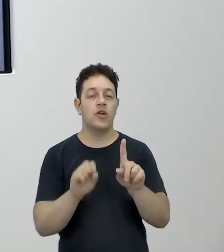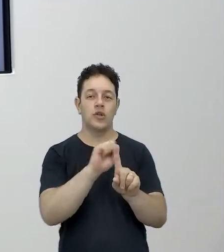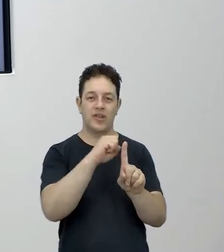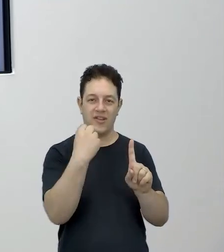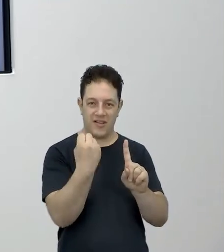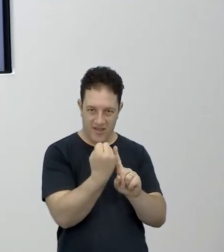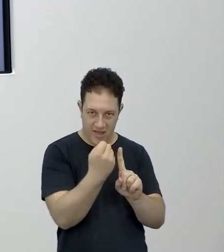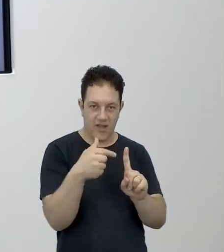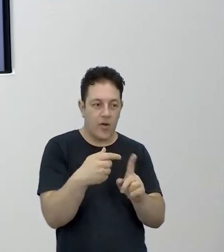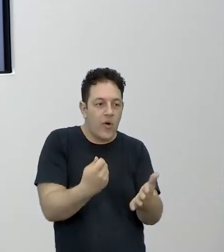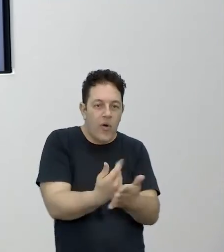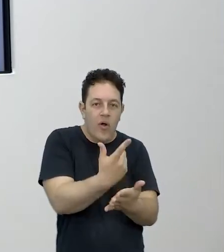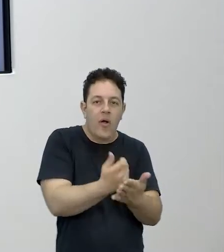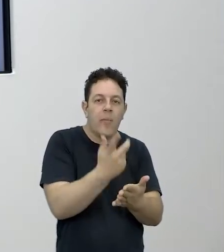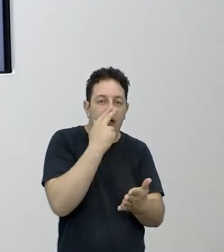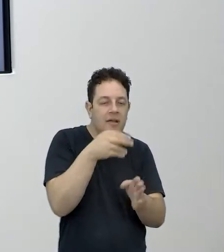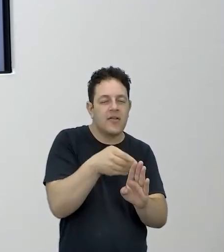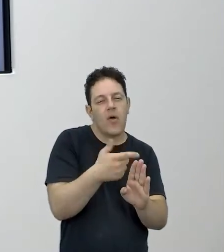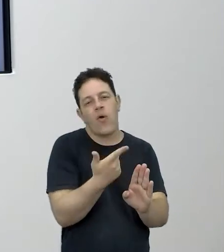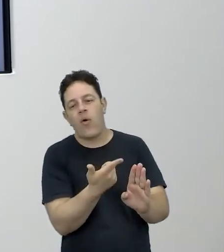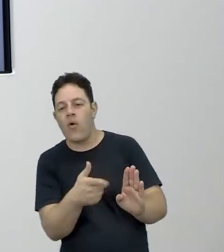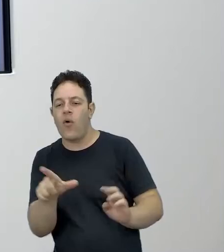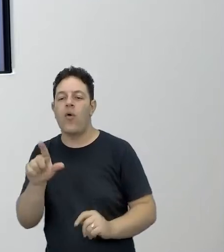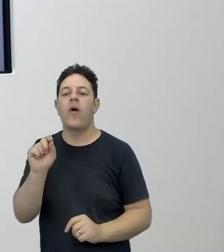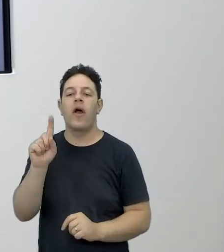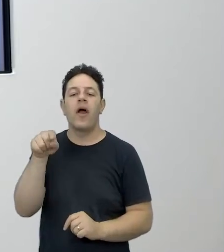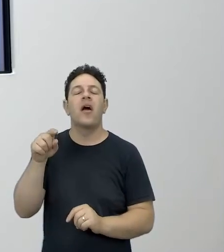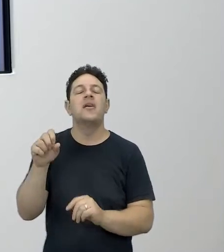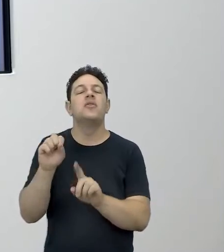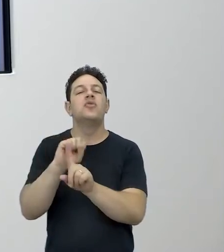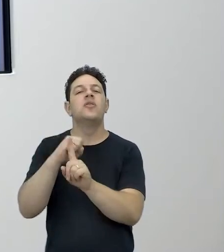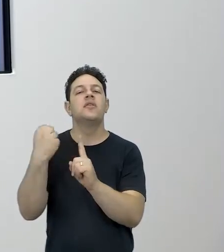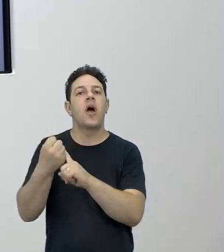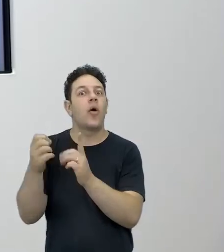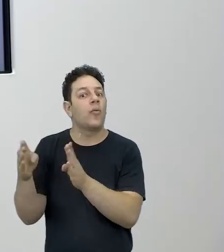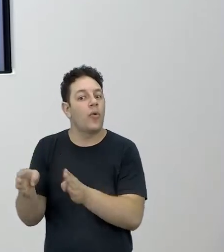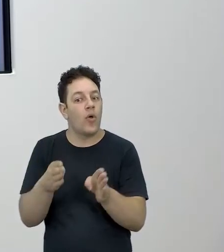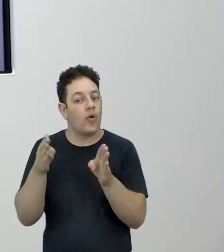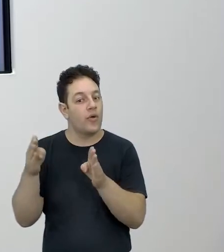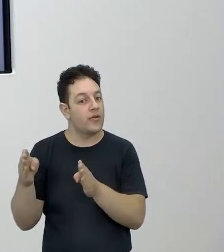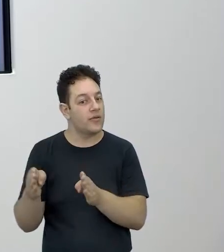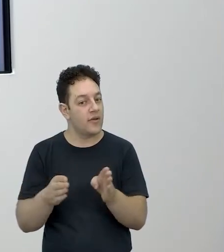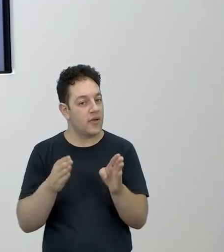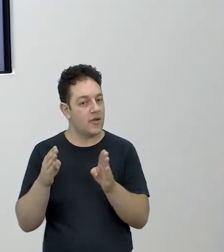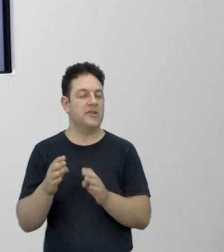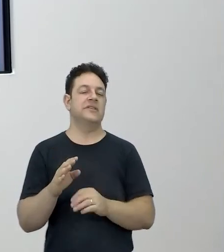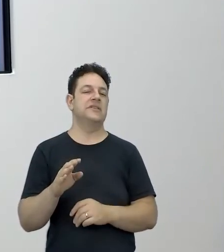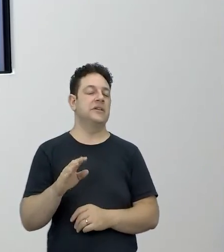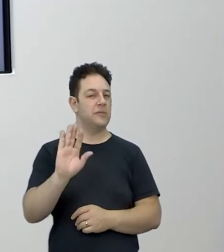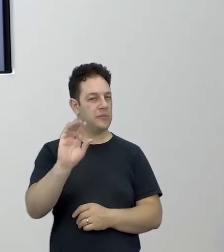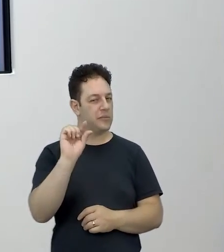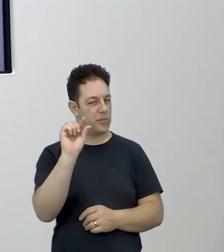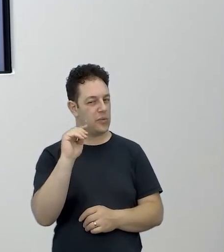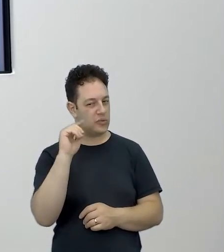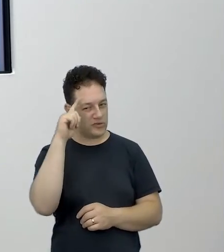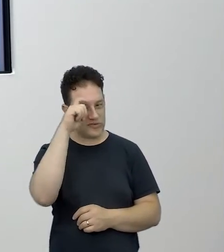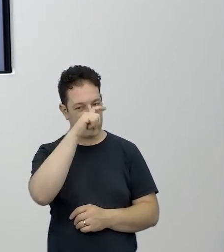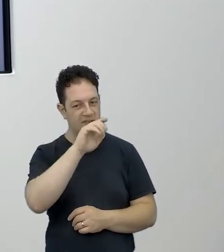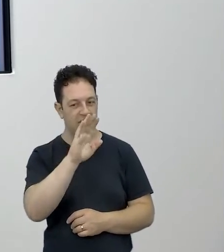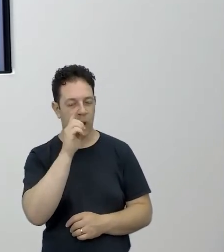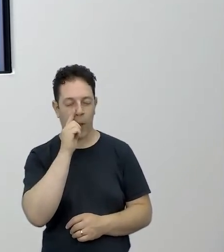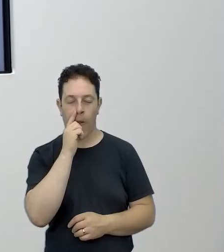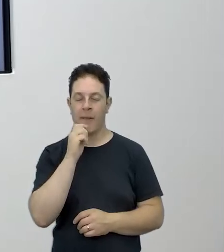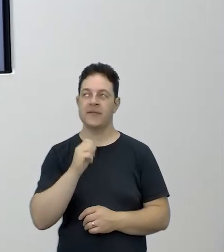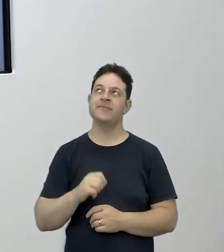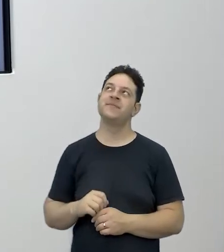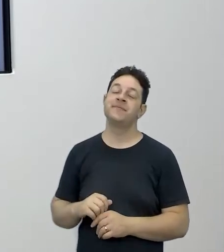consumo e vamos para uma chamada sociedade de produção. Agora eu gastei. Agora ficou mais difícil.